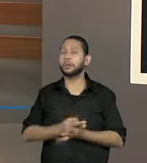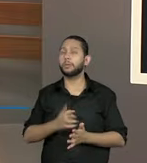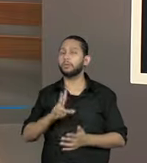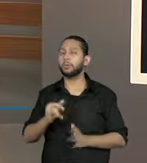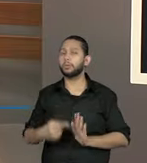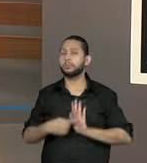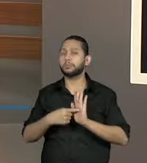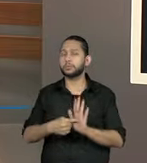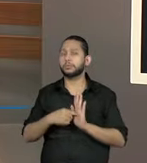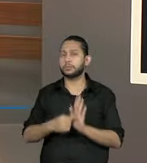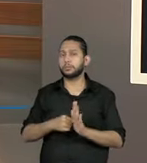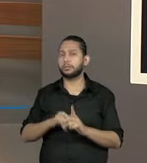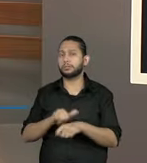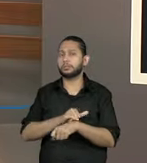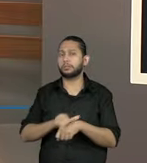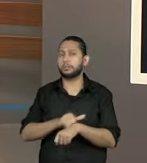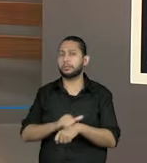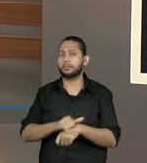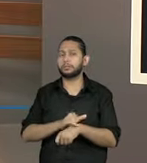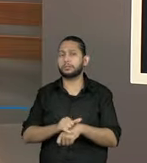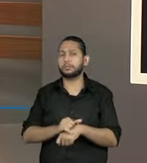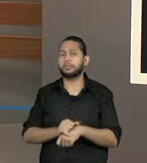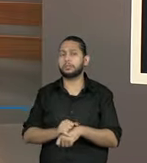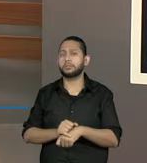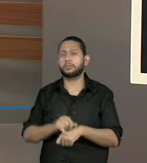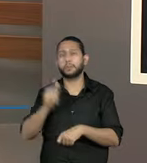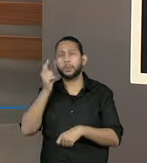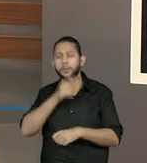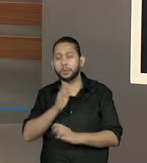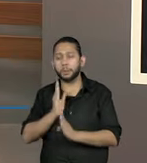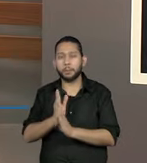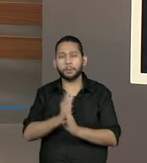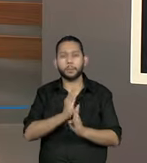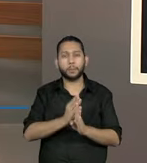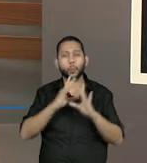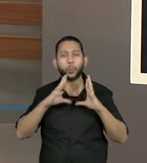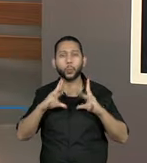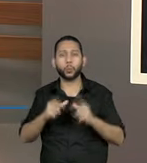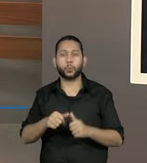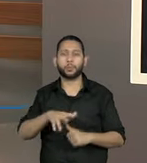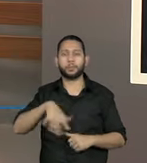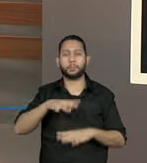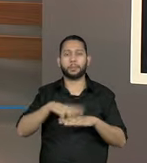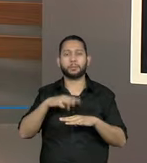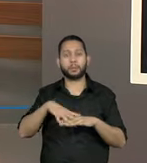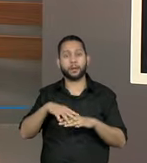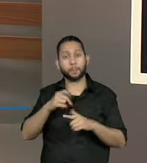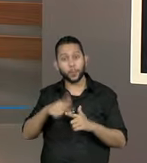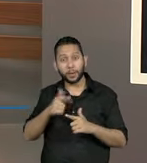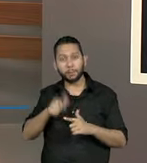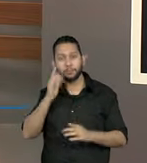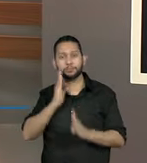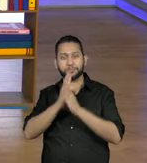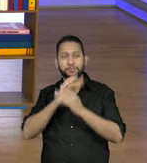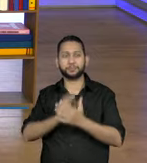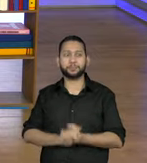apresentando todas as estratégias possíveis para resolver todas as situações, problemas, certo? Pessoal, vamos